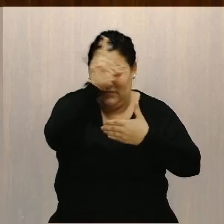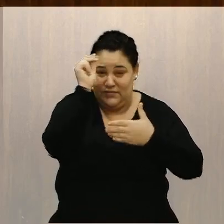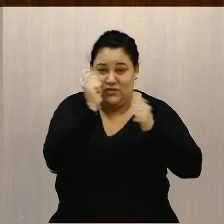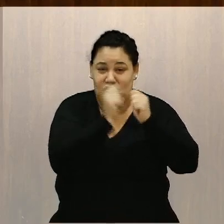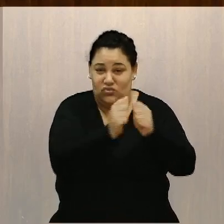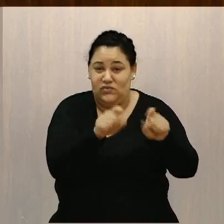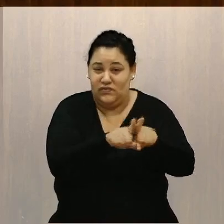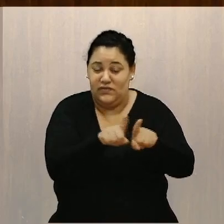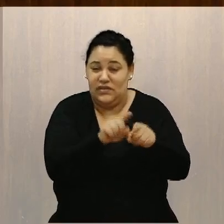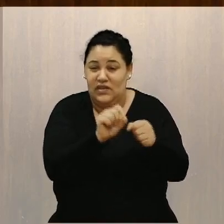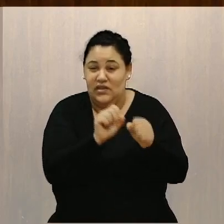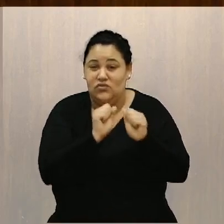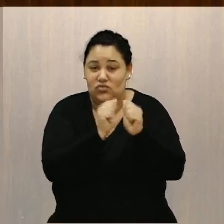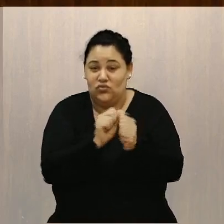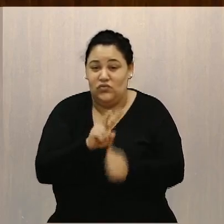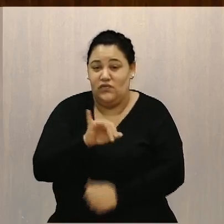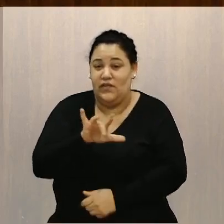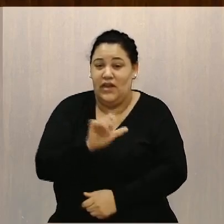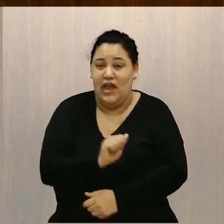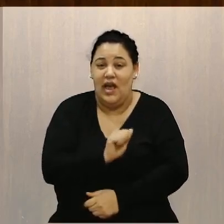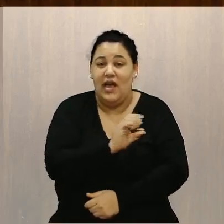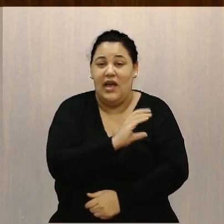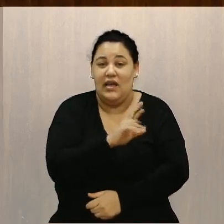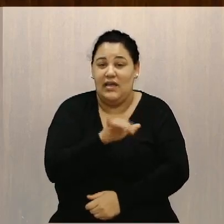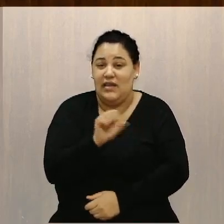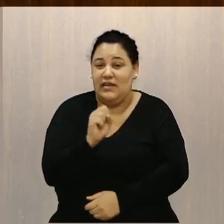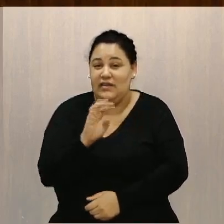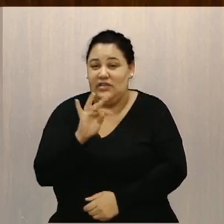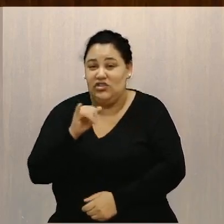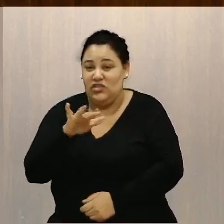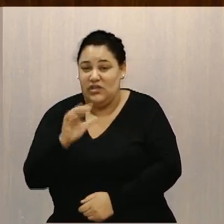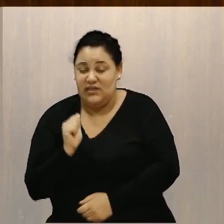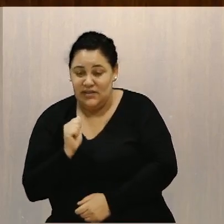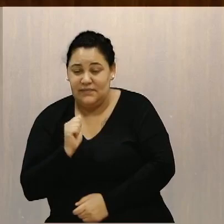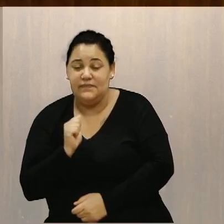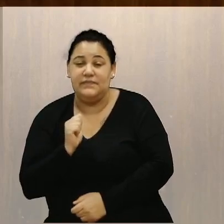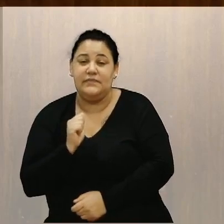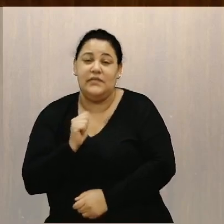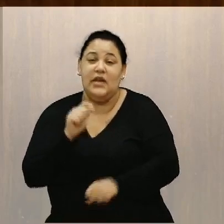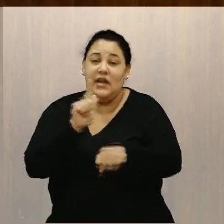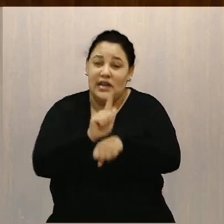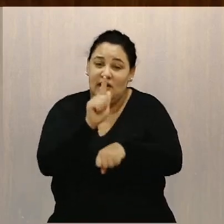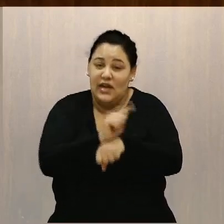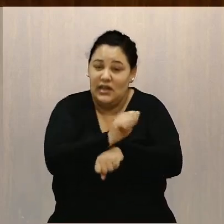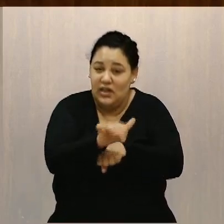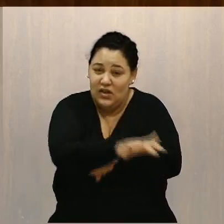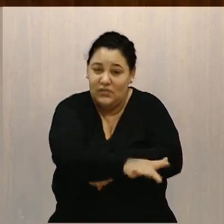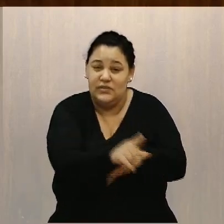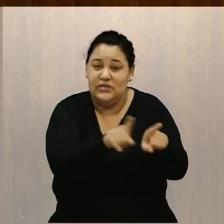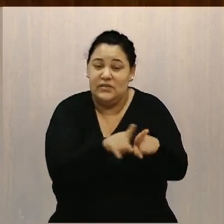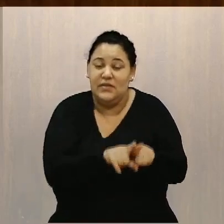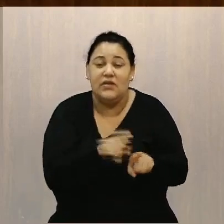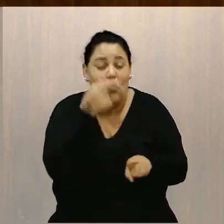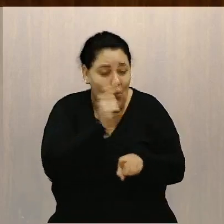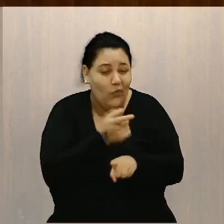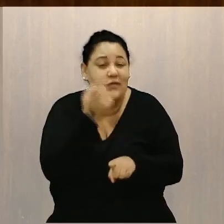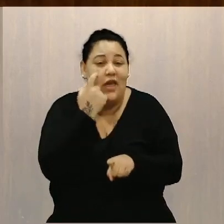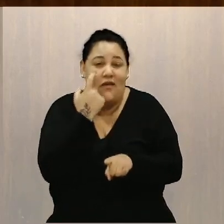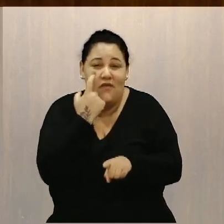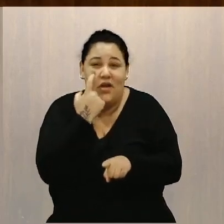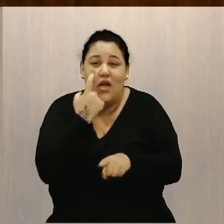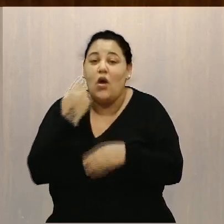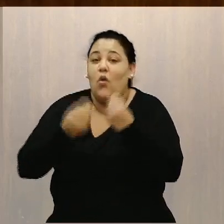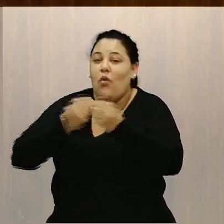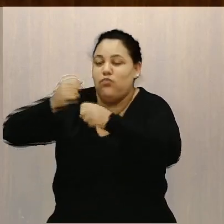região de Vila Cristina e Galópolis, enfim, dá para ver como o